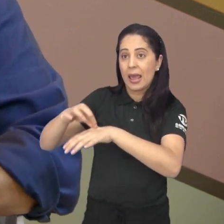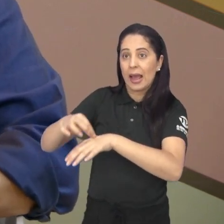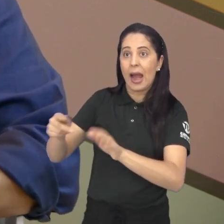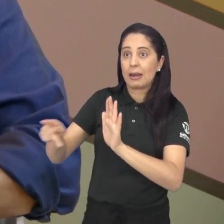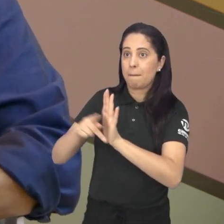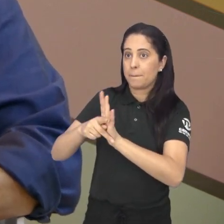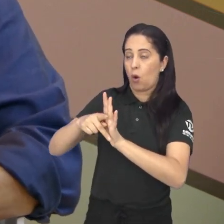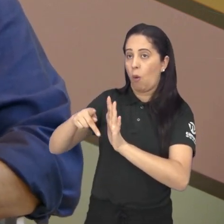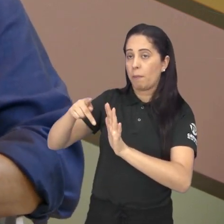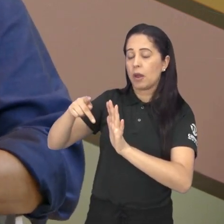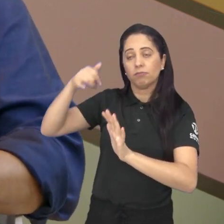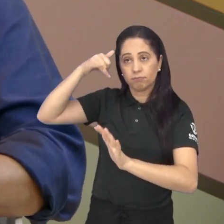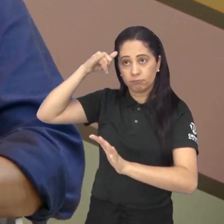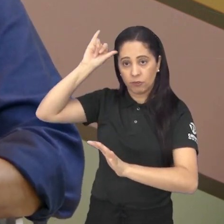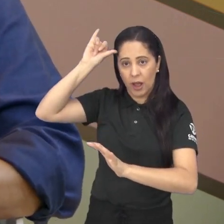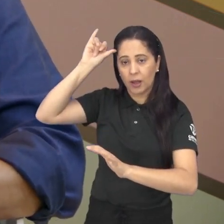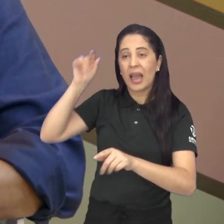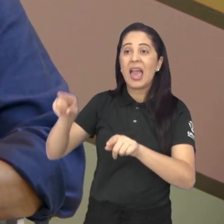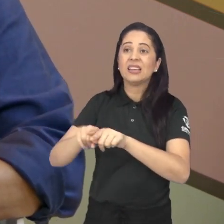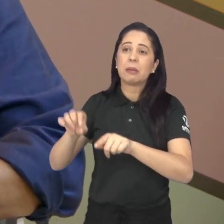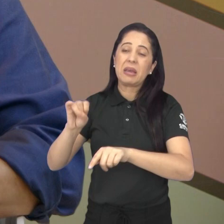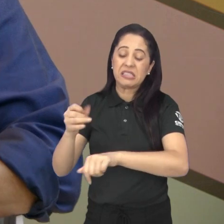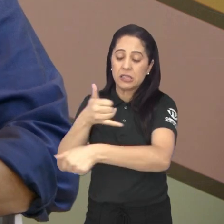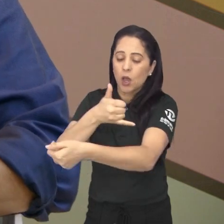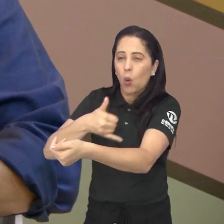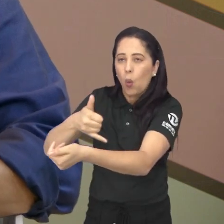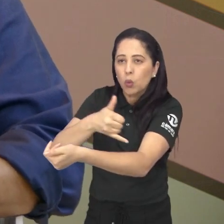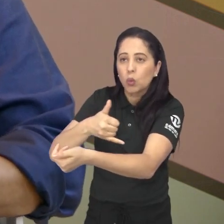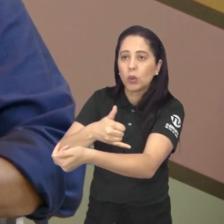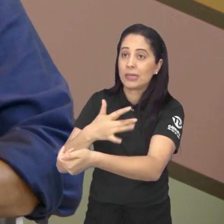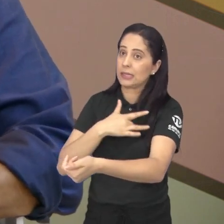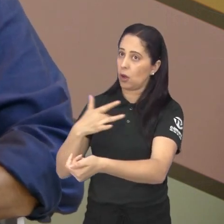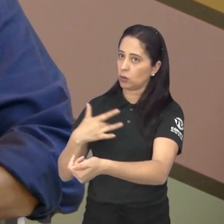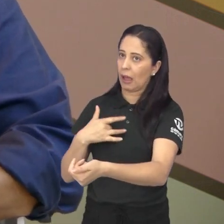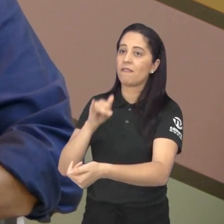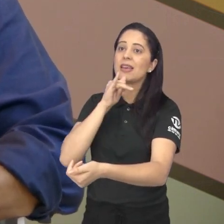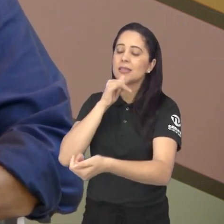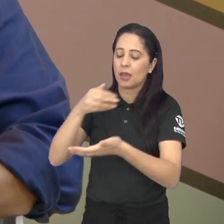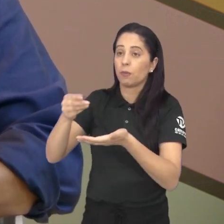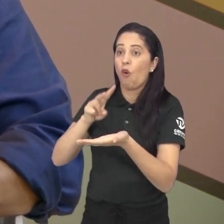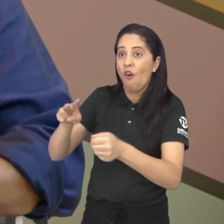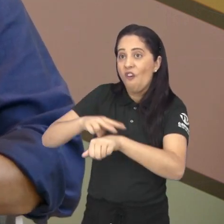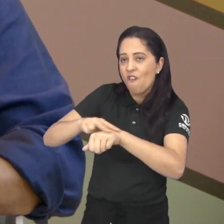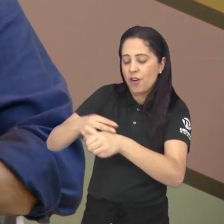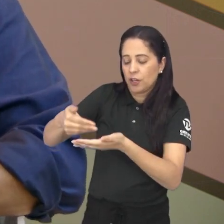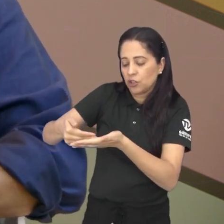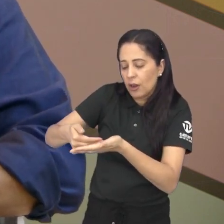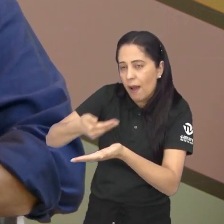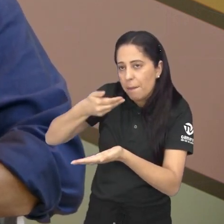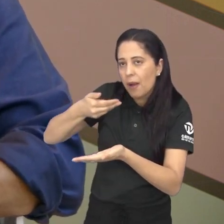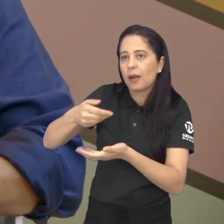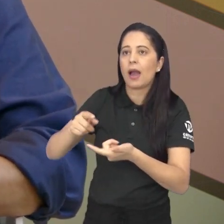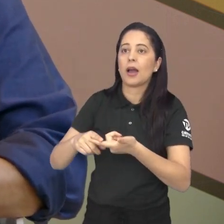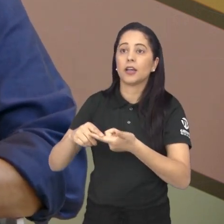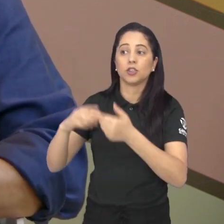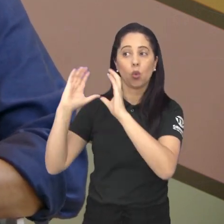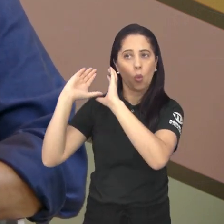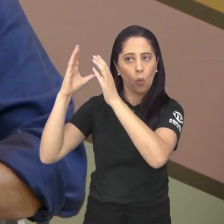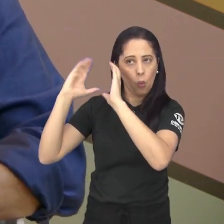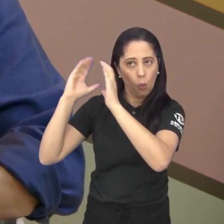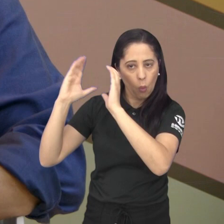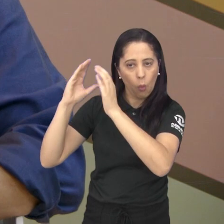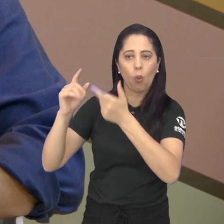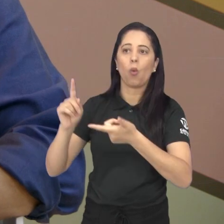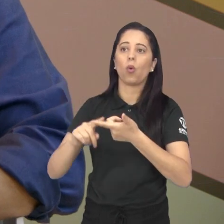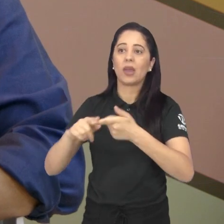gordura saudável, né? Aquelas gorduras que tem, por exemplo, no abacate, a gordura que tem na castanha, a gordura que tem no coco, a gordura do azeite